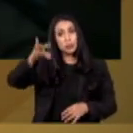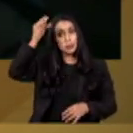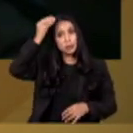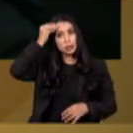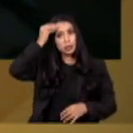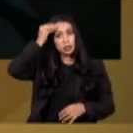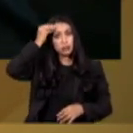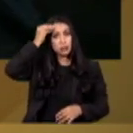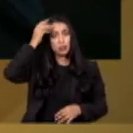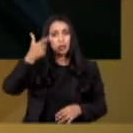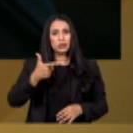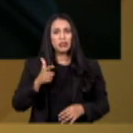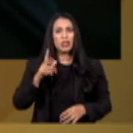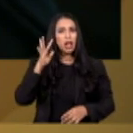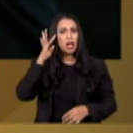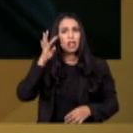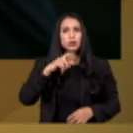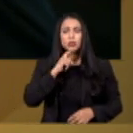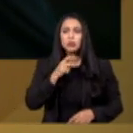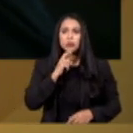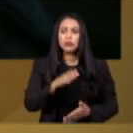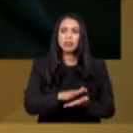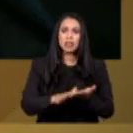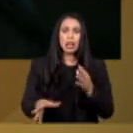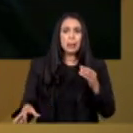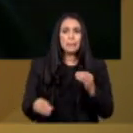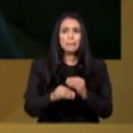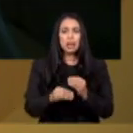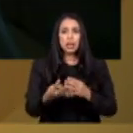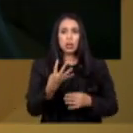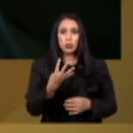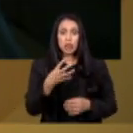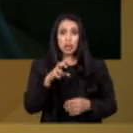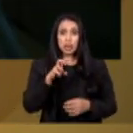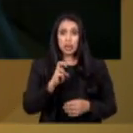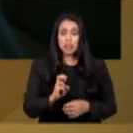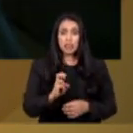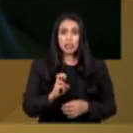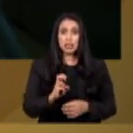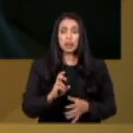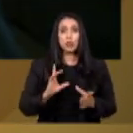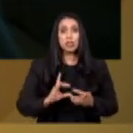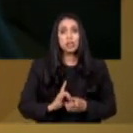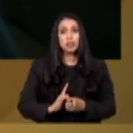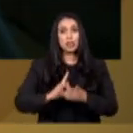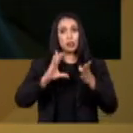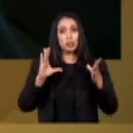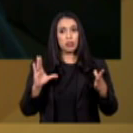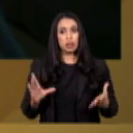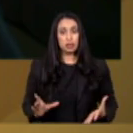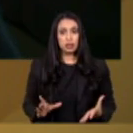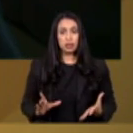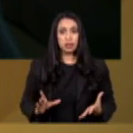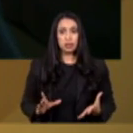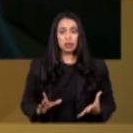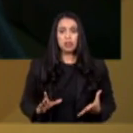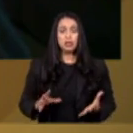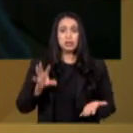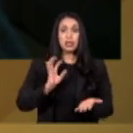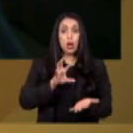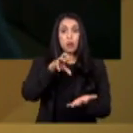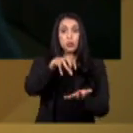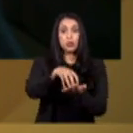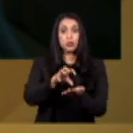não resta mais nenhuma dúvida corneta 45 esqueçam de democratizar os